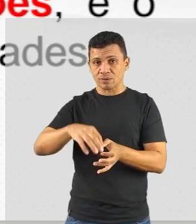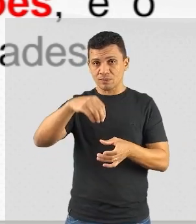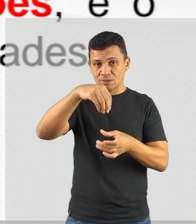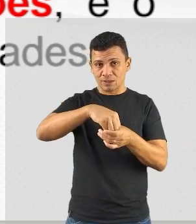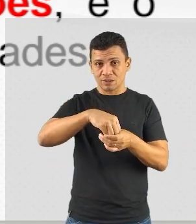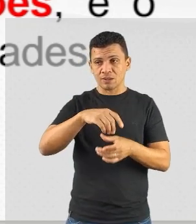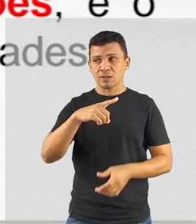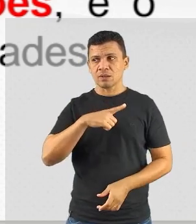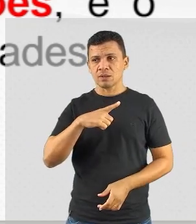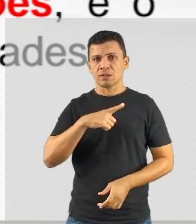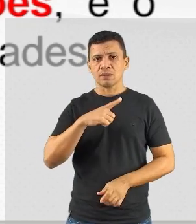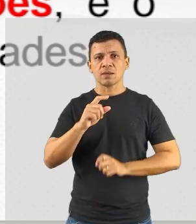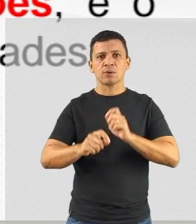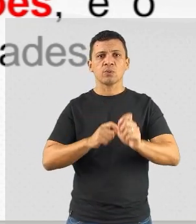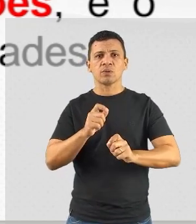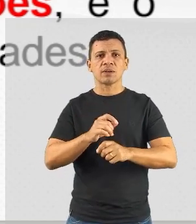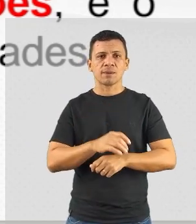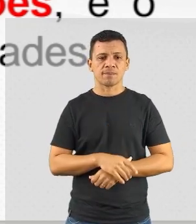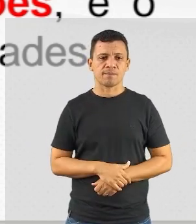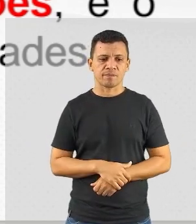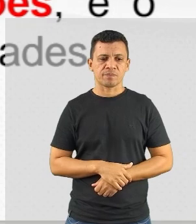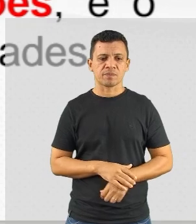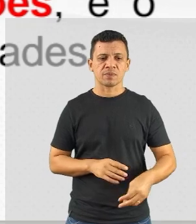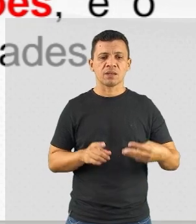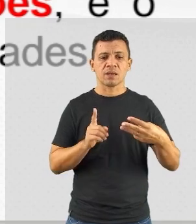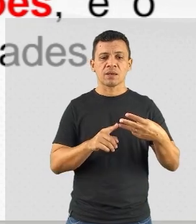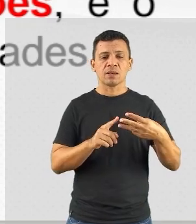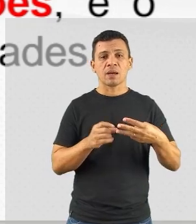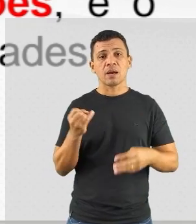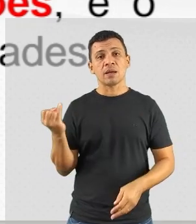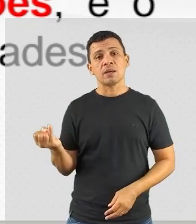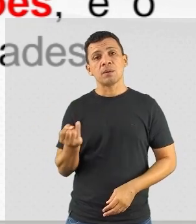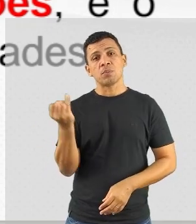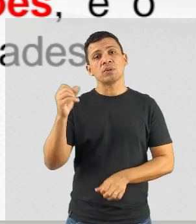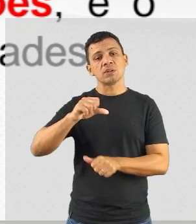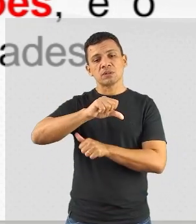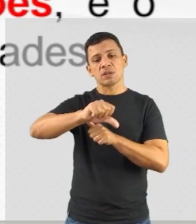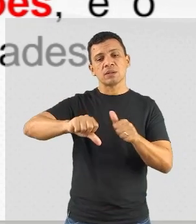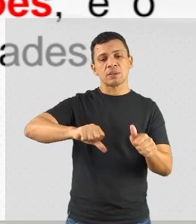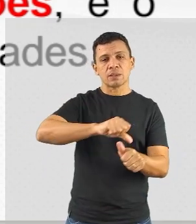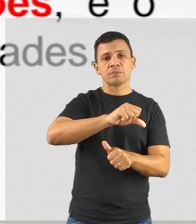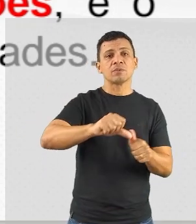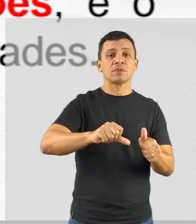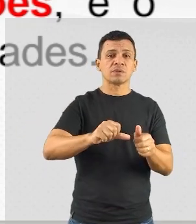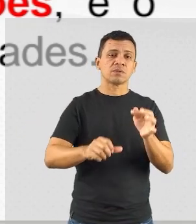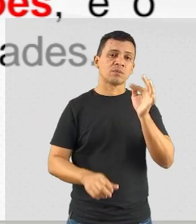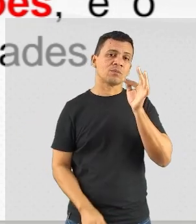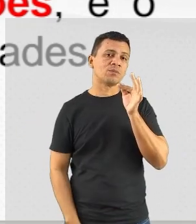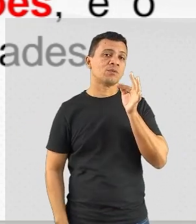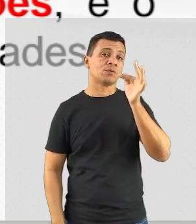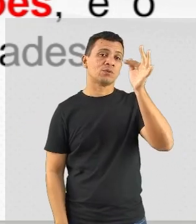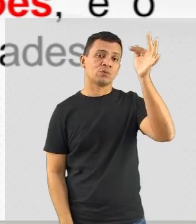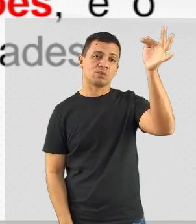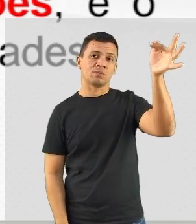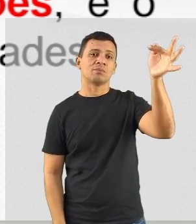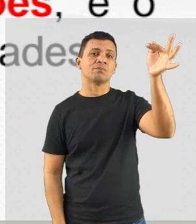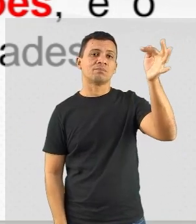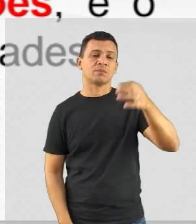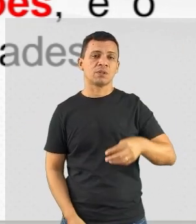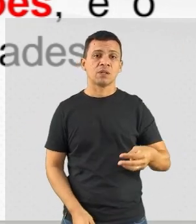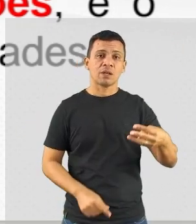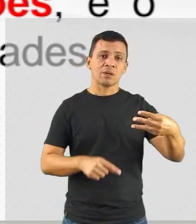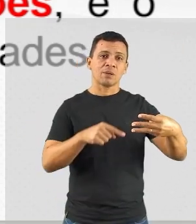quê? No próximo período, falando da importância dessa mudança para o futuro. Então, todos